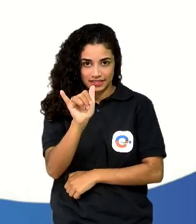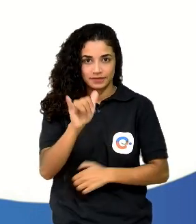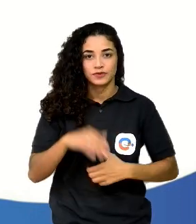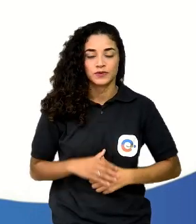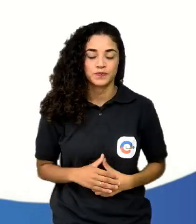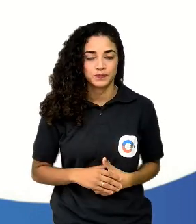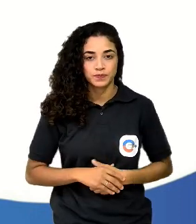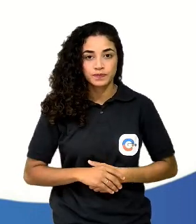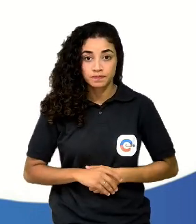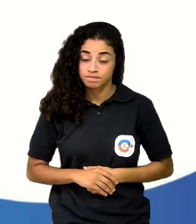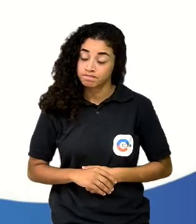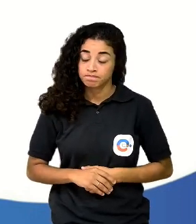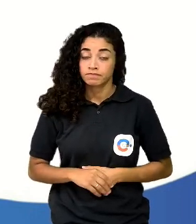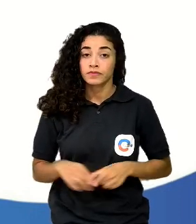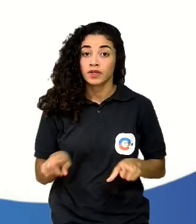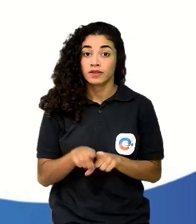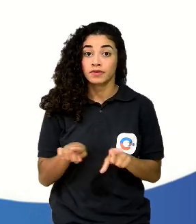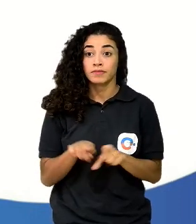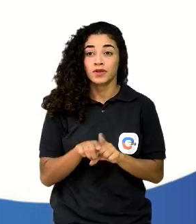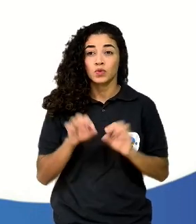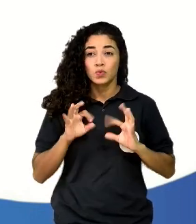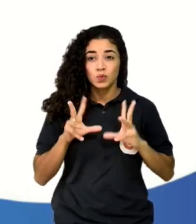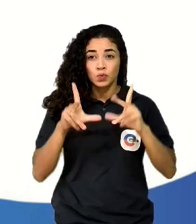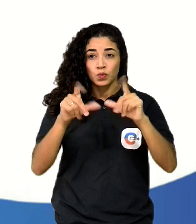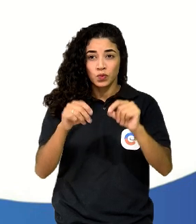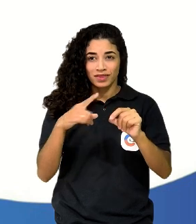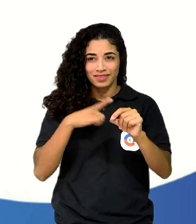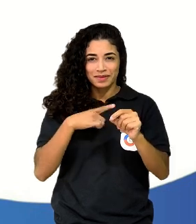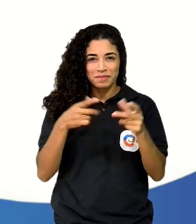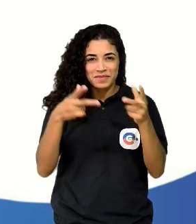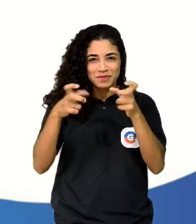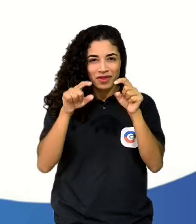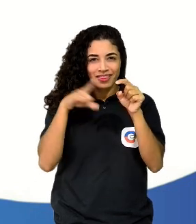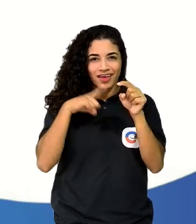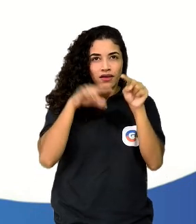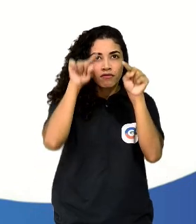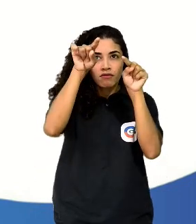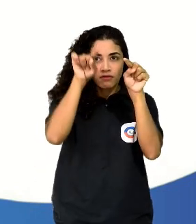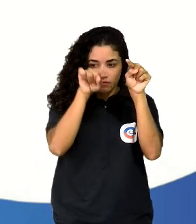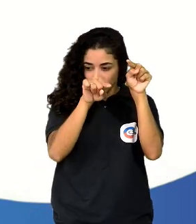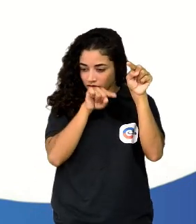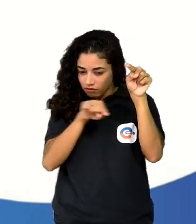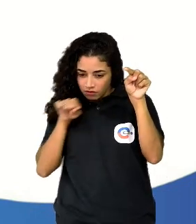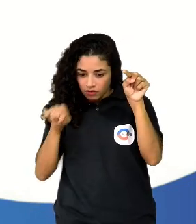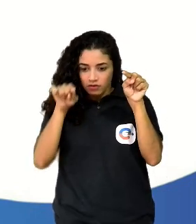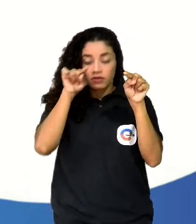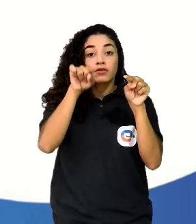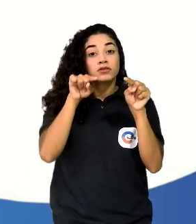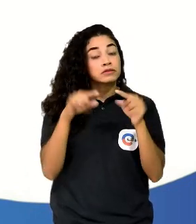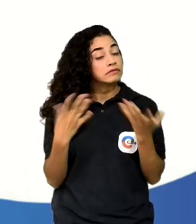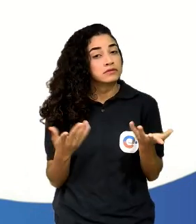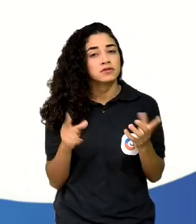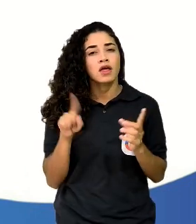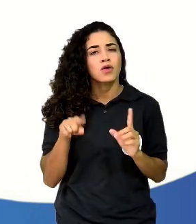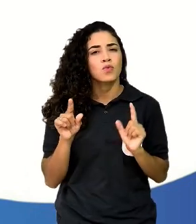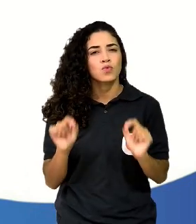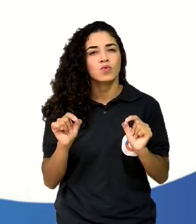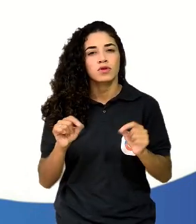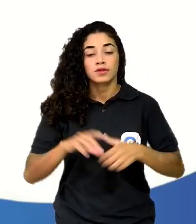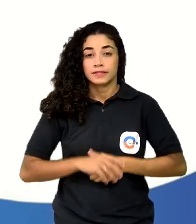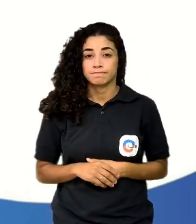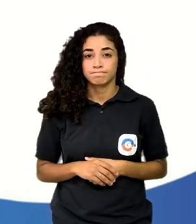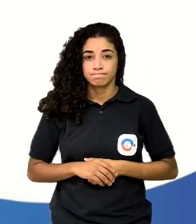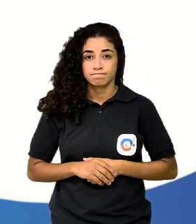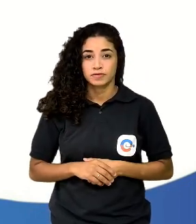Y. E todos os pontos que a gente vai ter neste plano, tá? Ele é